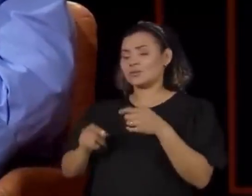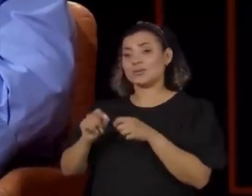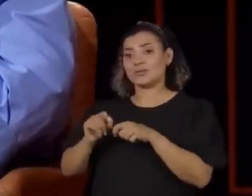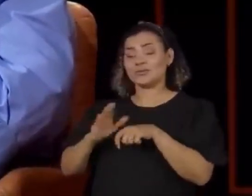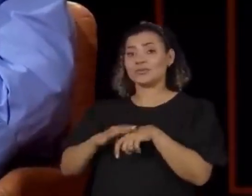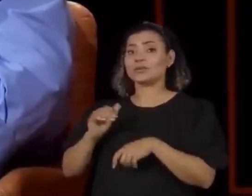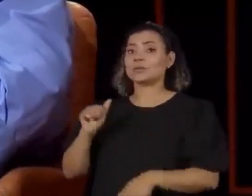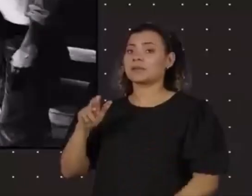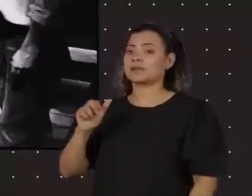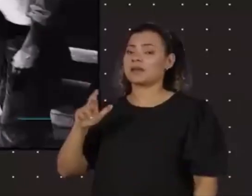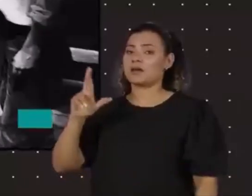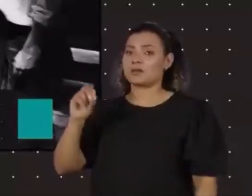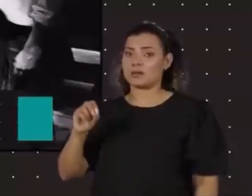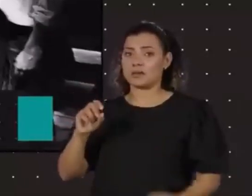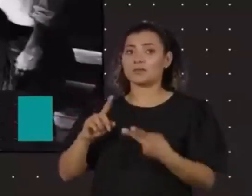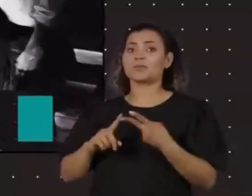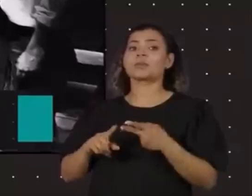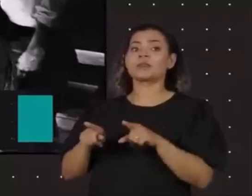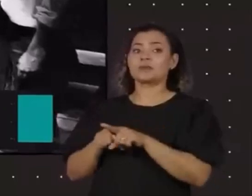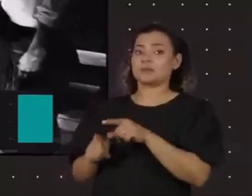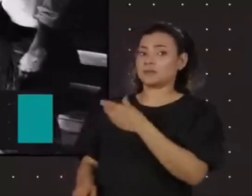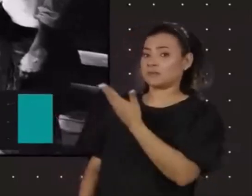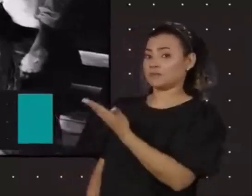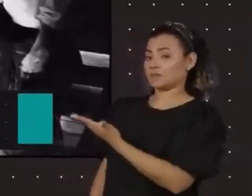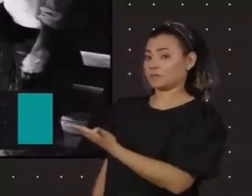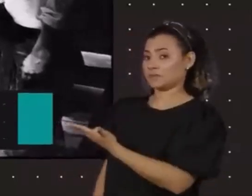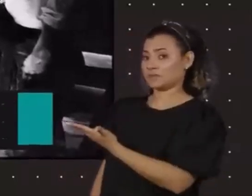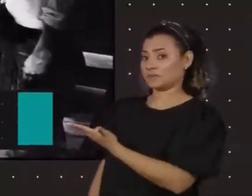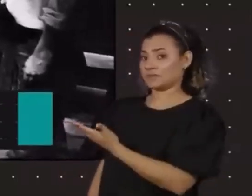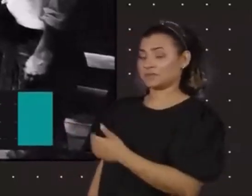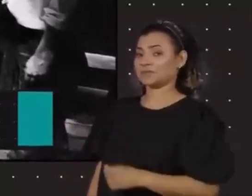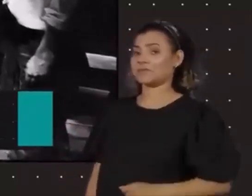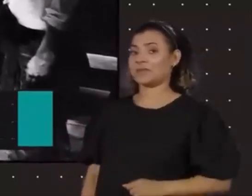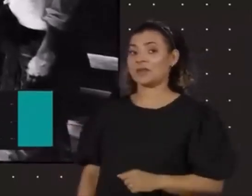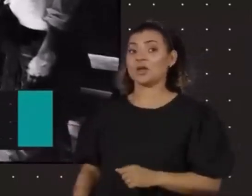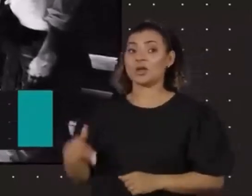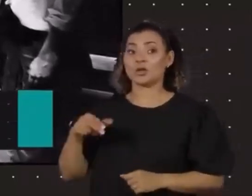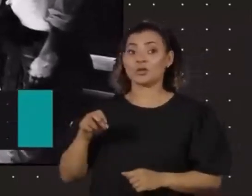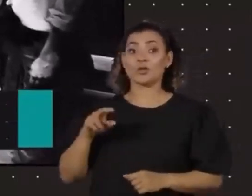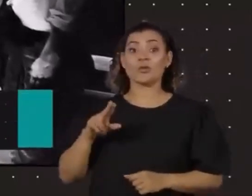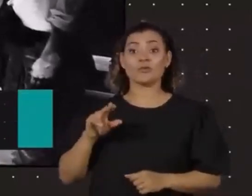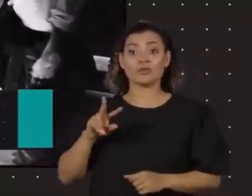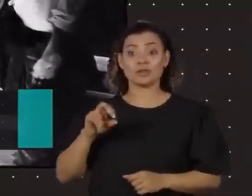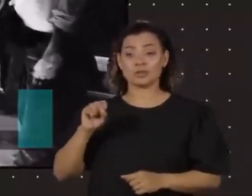fez os fuzis da senhora casar o noviço fez várias peças né